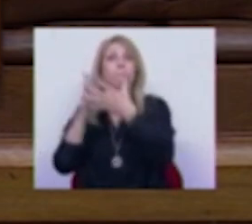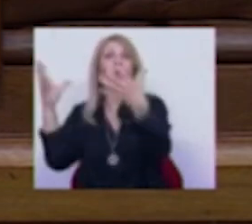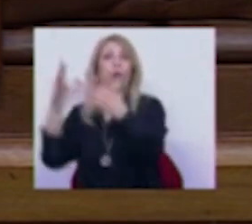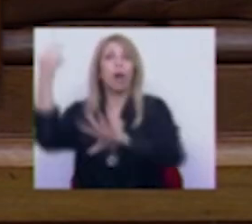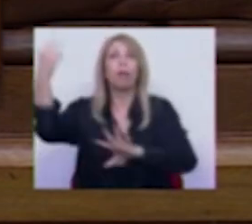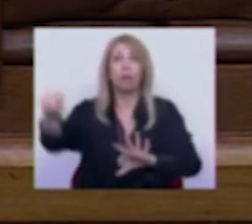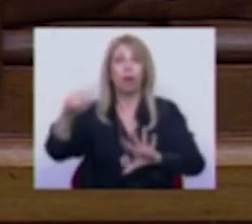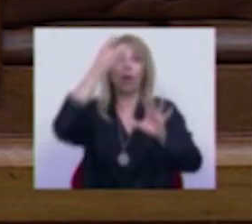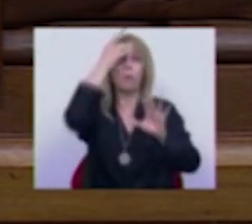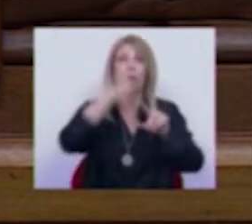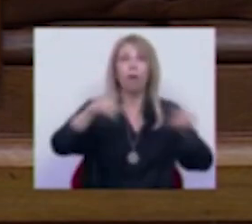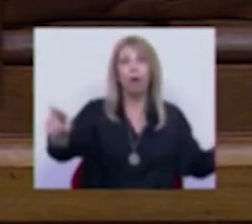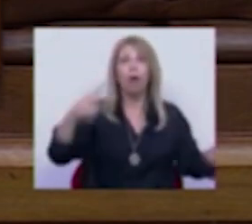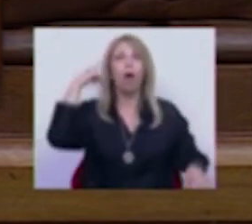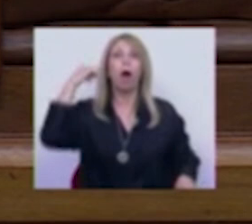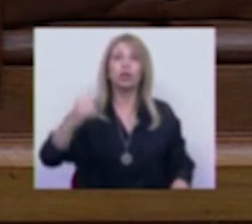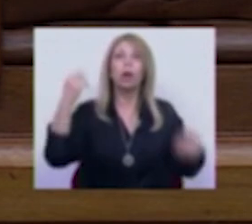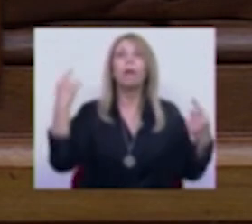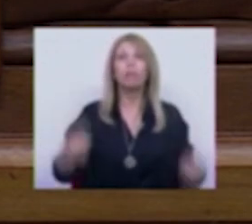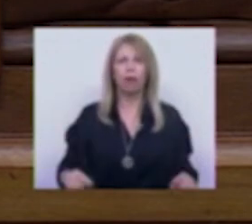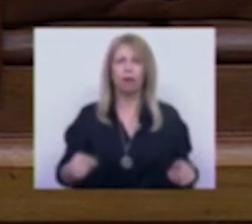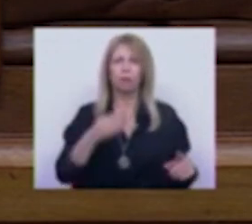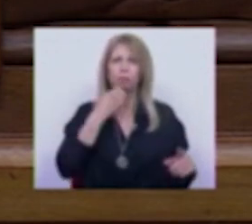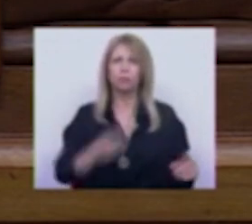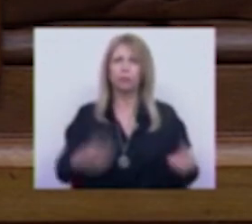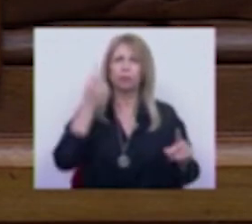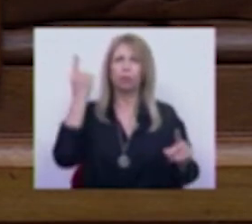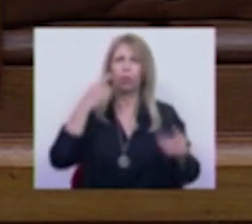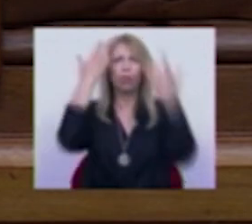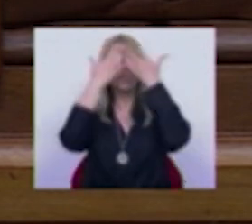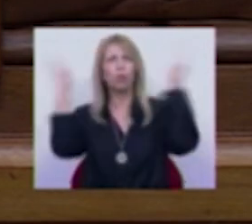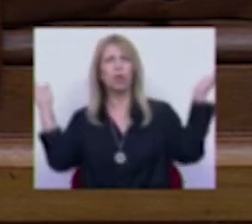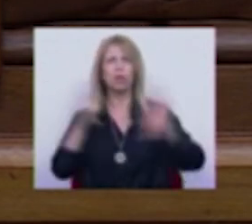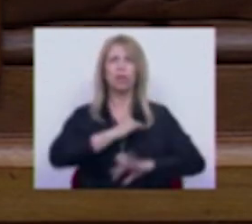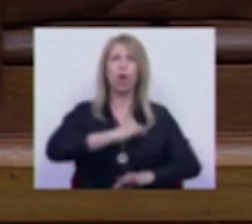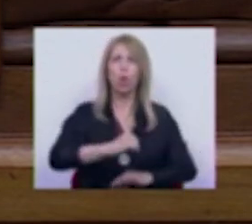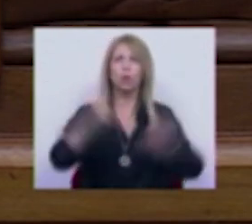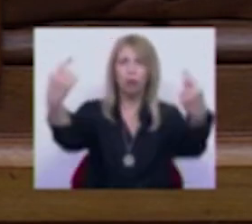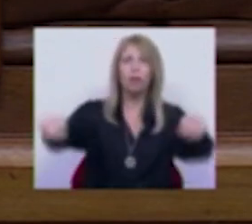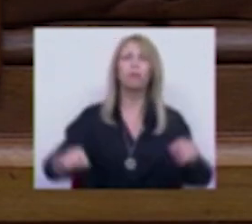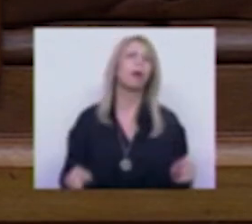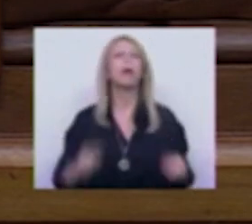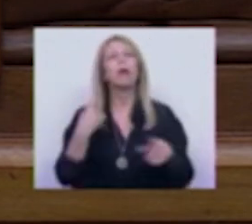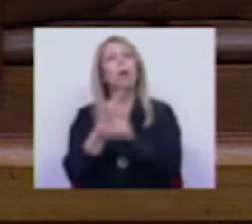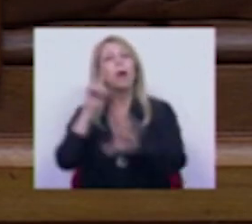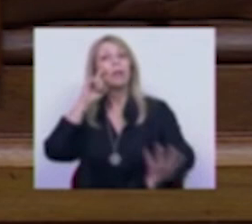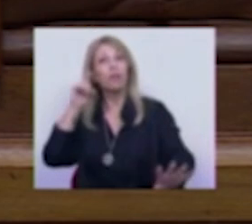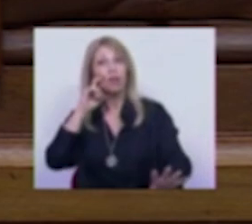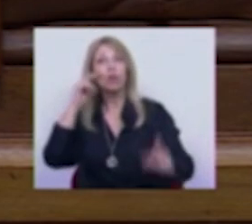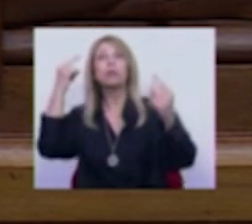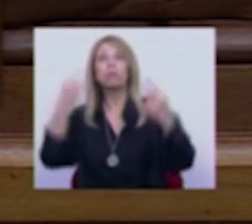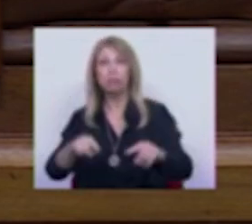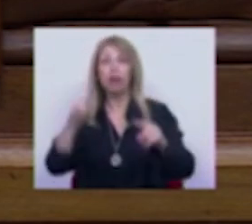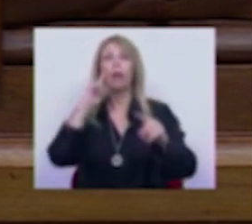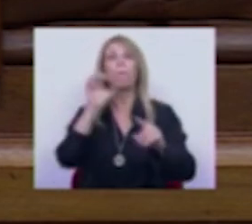elementos de ataque ao regime democrático e, por isso, têm como alvo os seus mais firmes defensores, os comunistas e outros